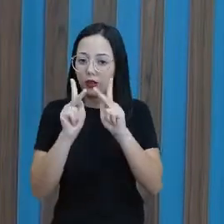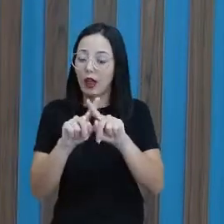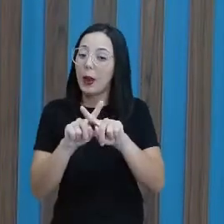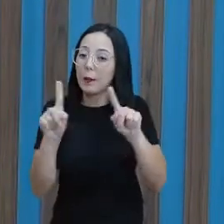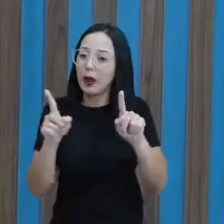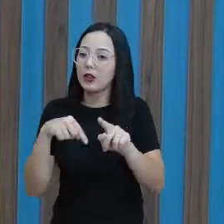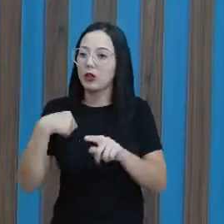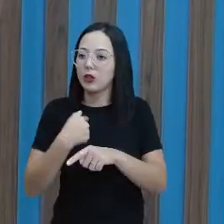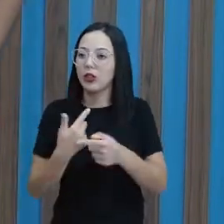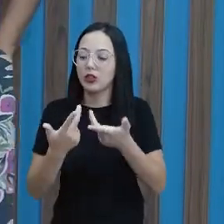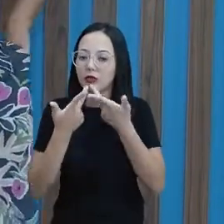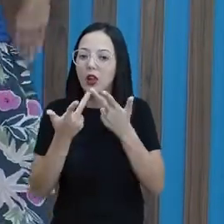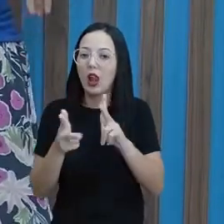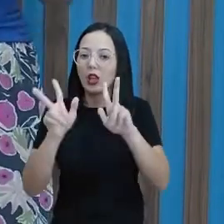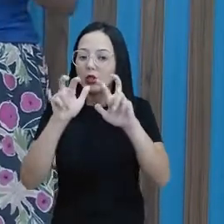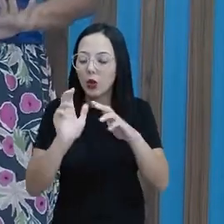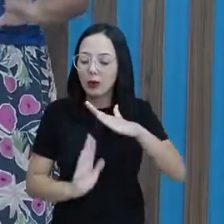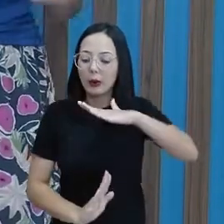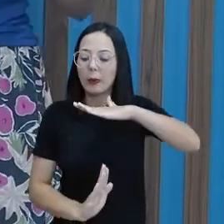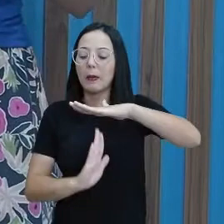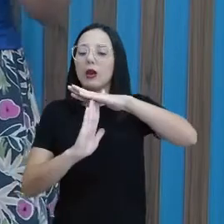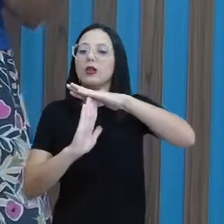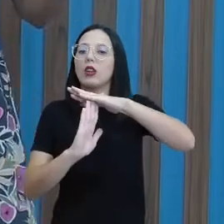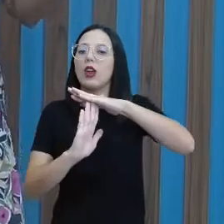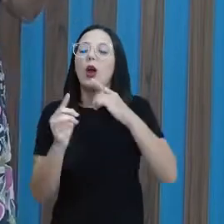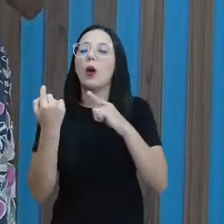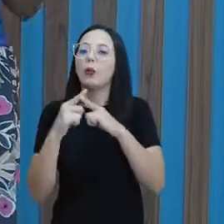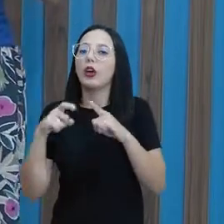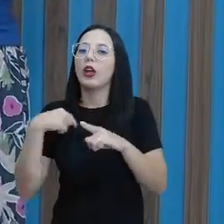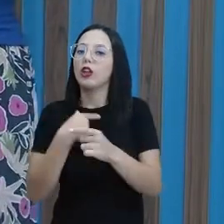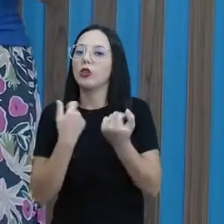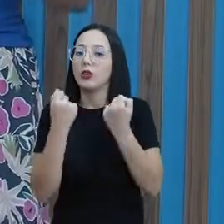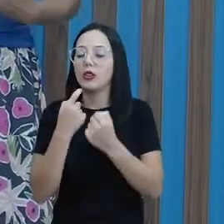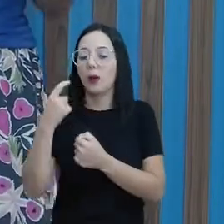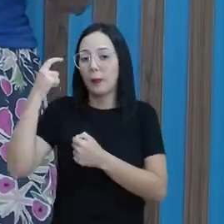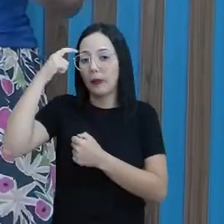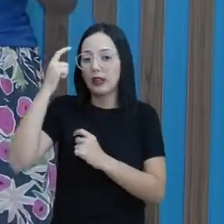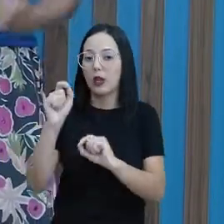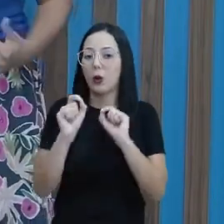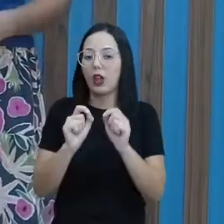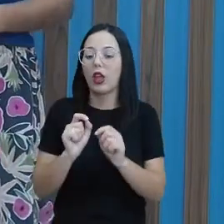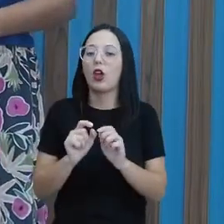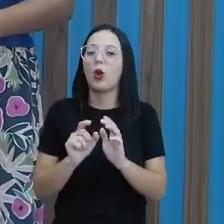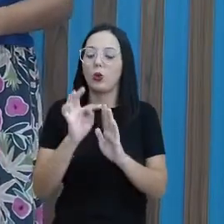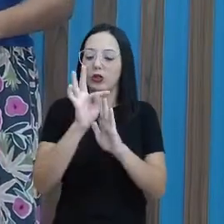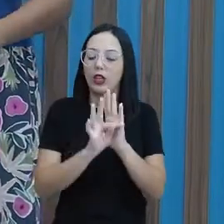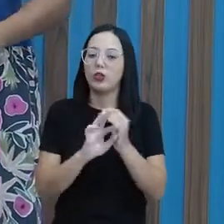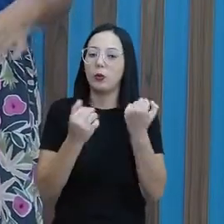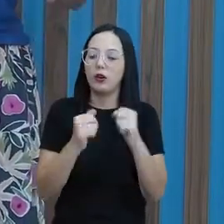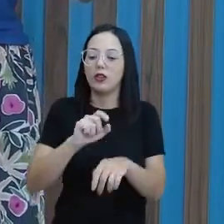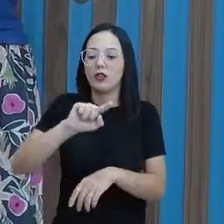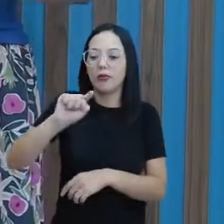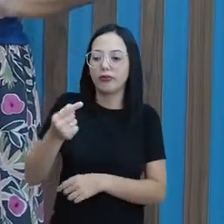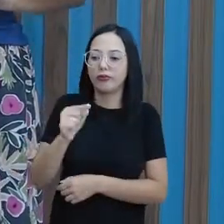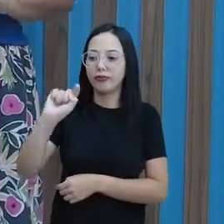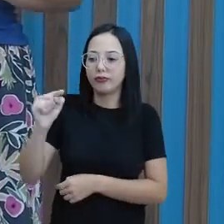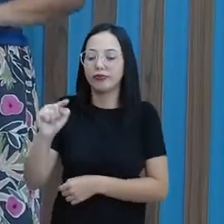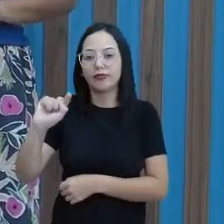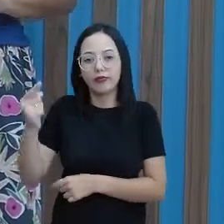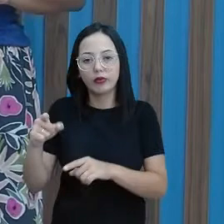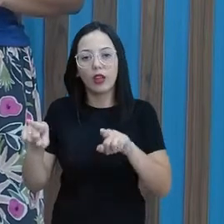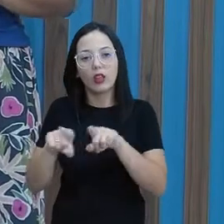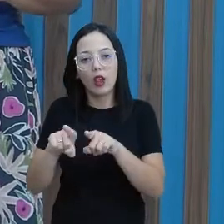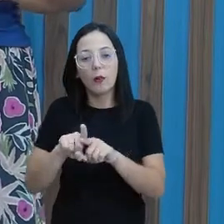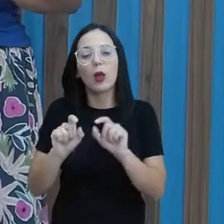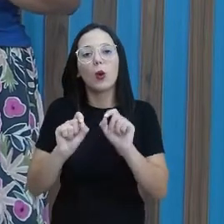quando a gente fala em pausa aqui, é porque a gente precisa pensar que o texto ele tem que ser lido. E as